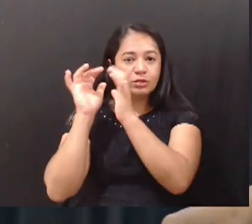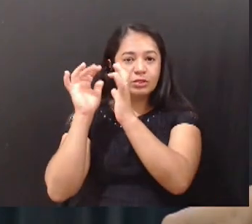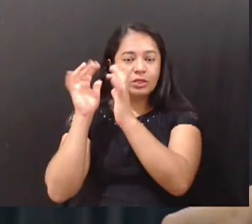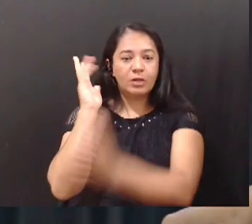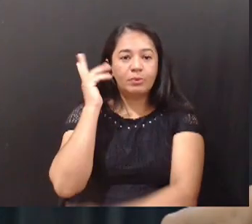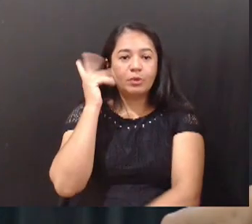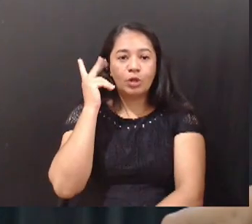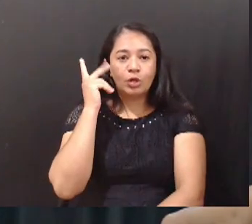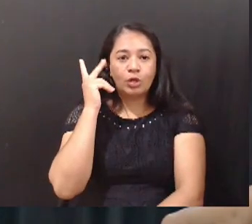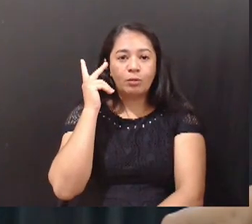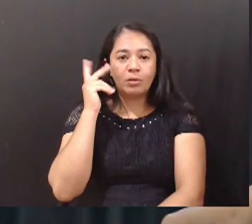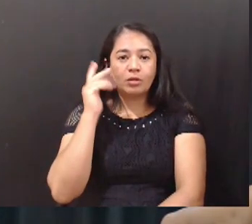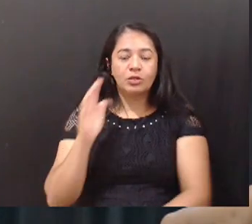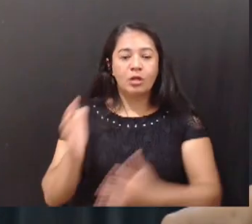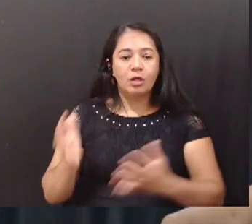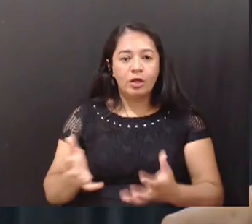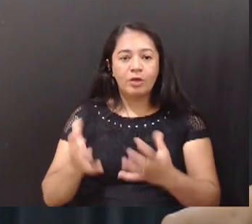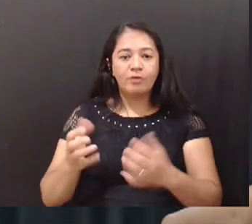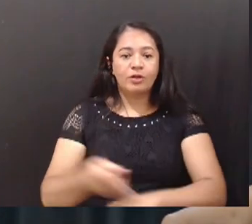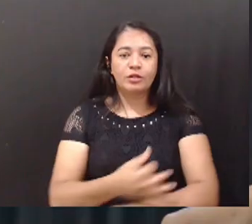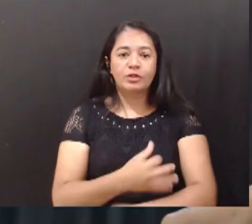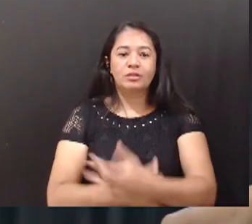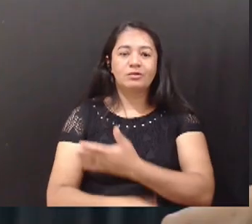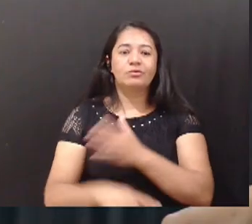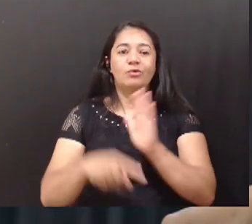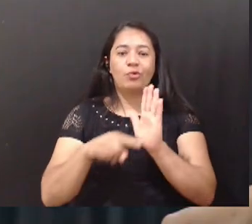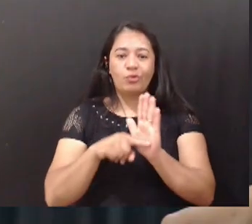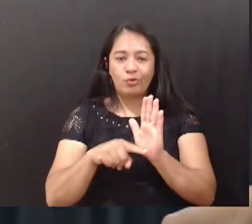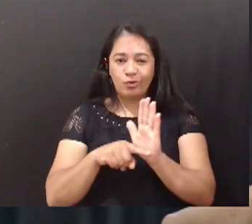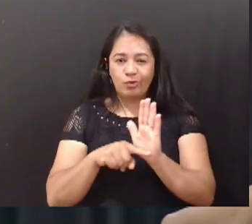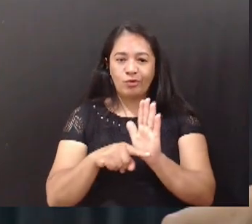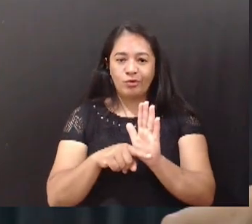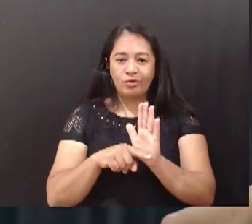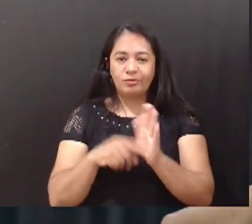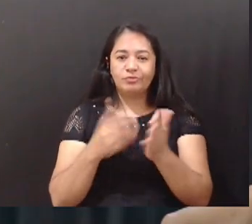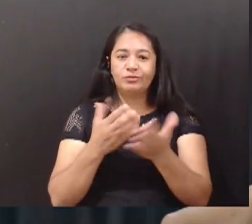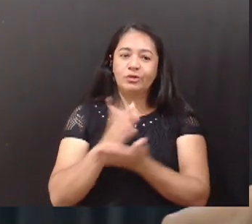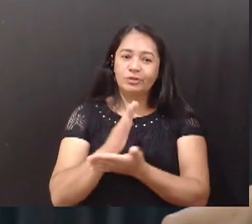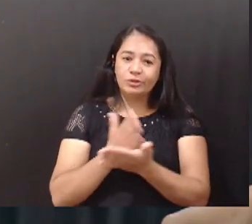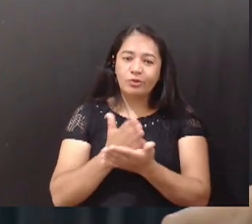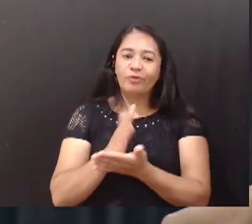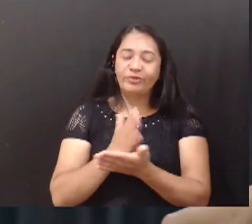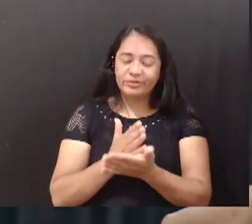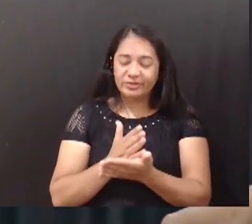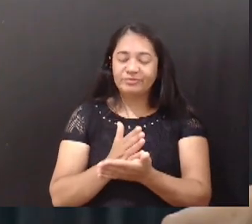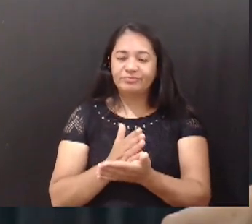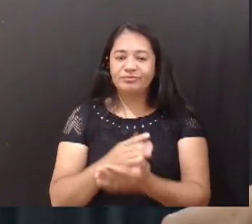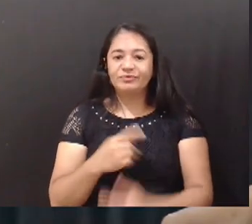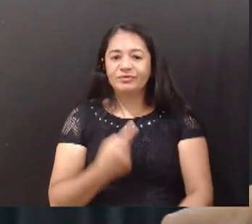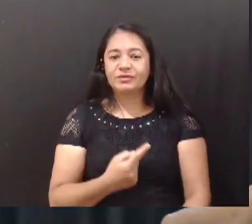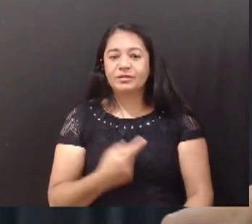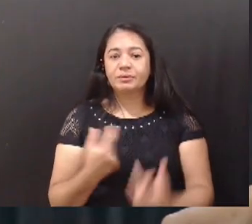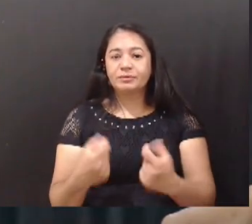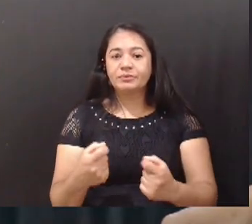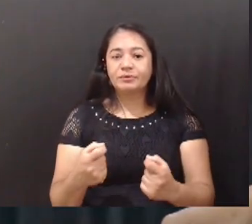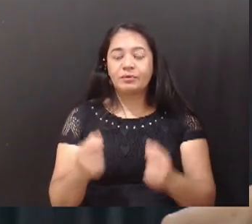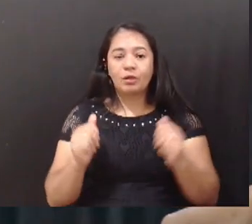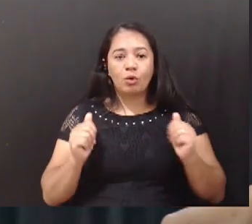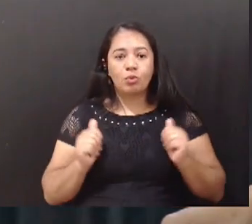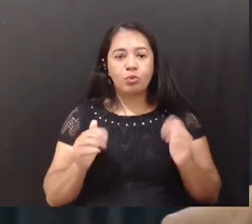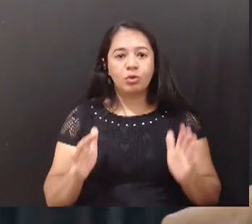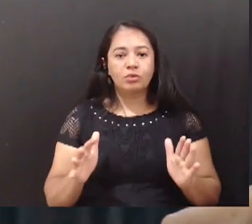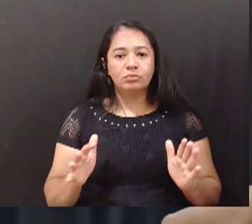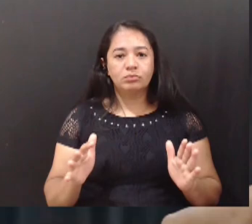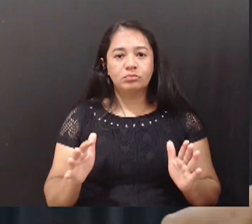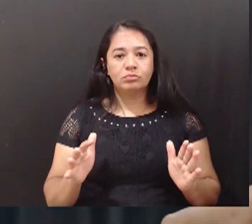tende a reforçar as emoções negativas, desconfortáveis. E aí a gente tem que ativamente colocar